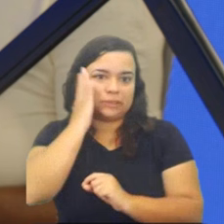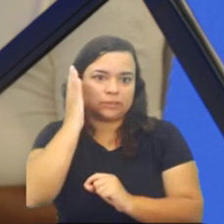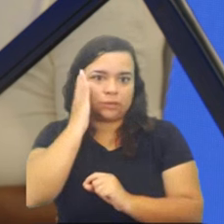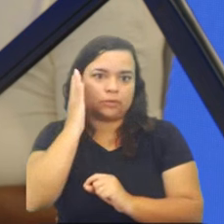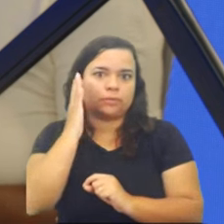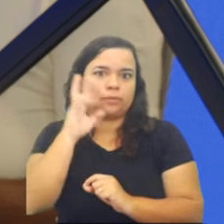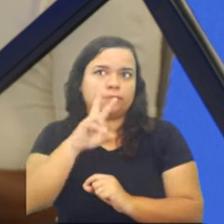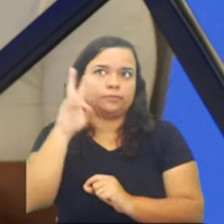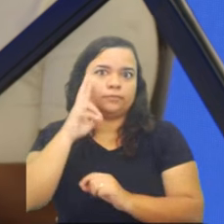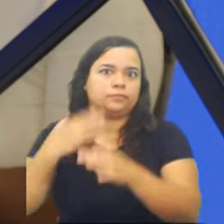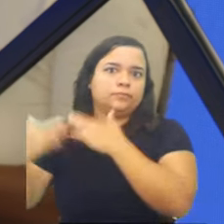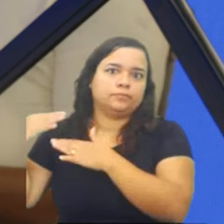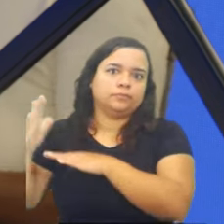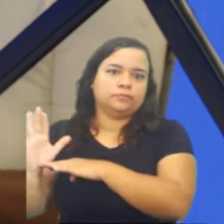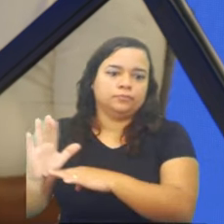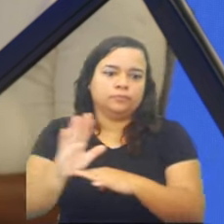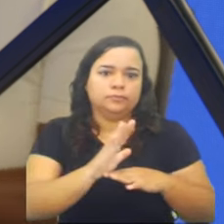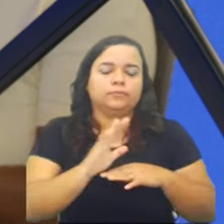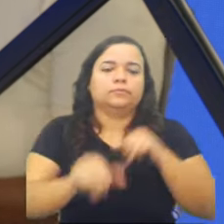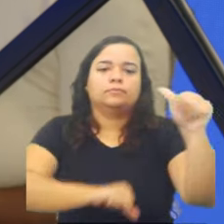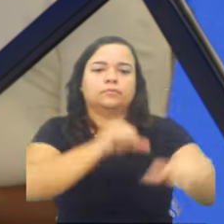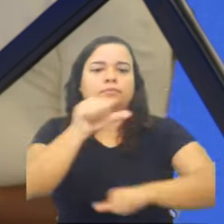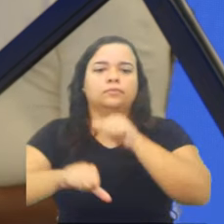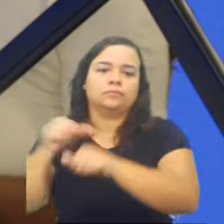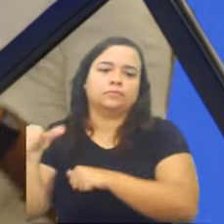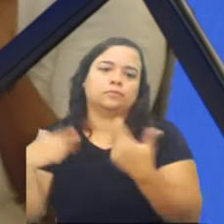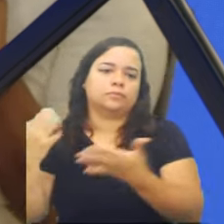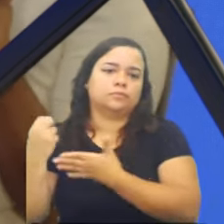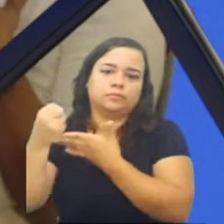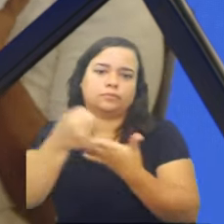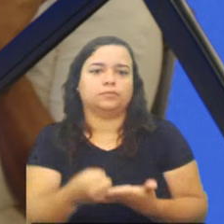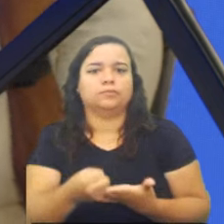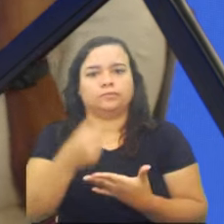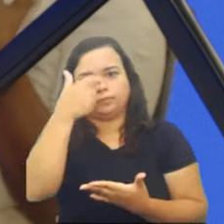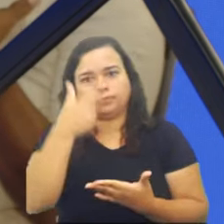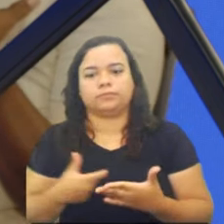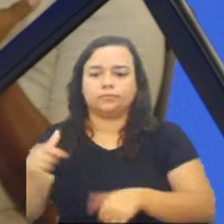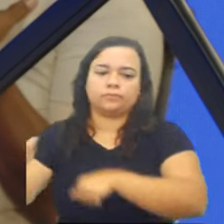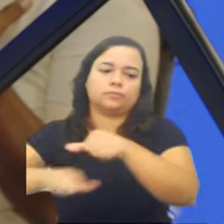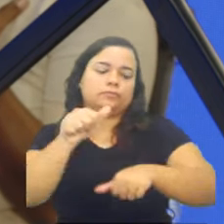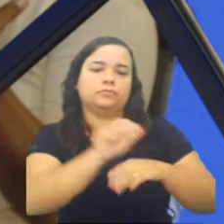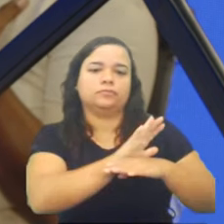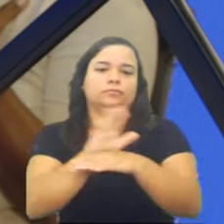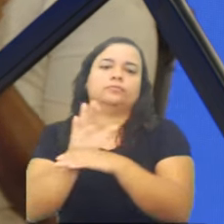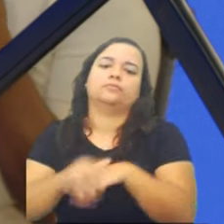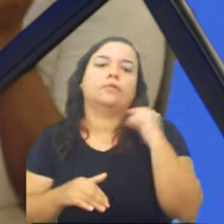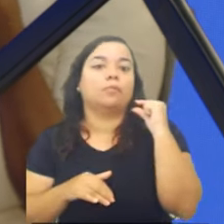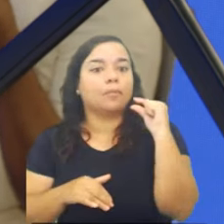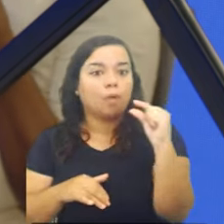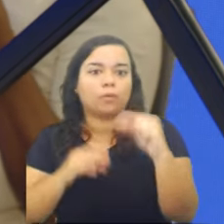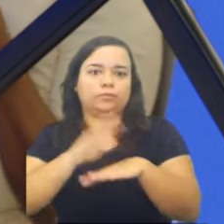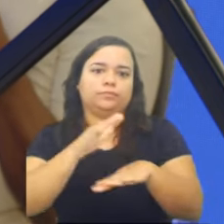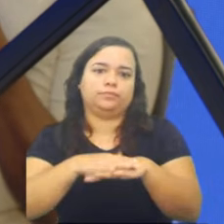como premissa ele agente de transformação então eu eu me coloco nesse lugar de agente de transformação né o